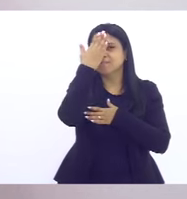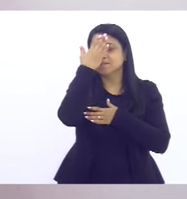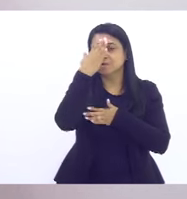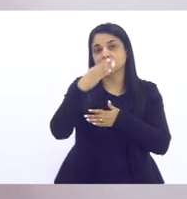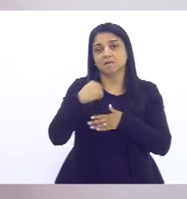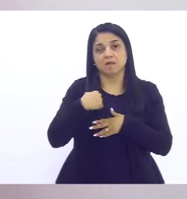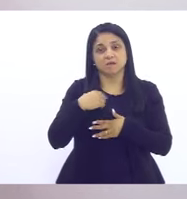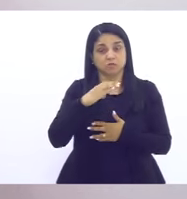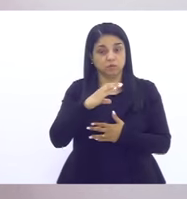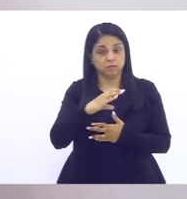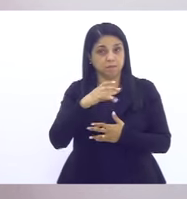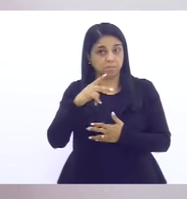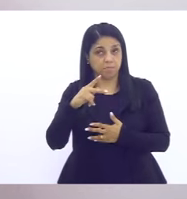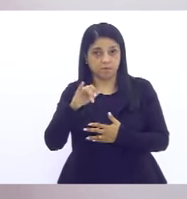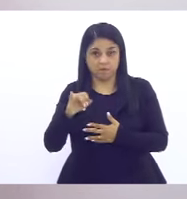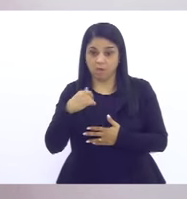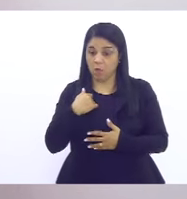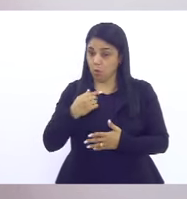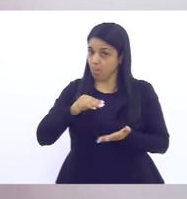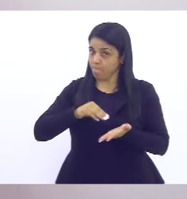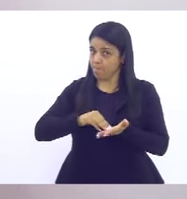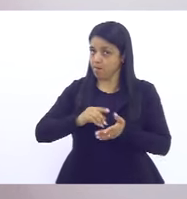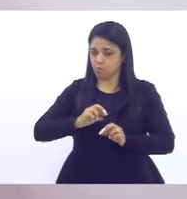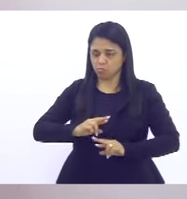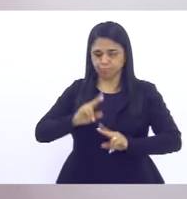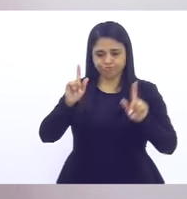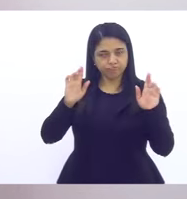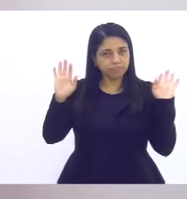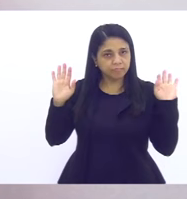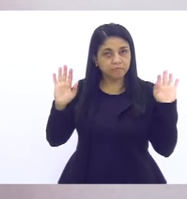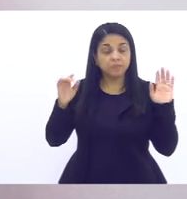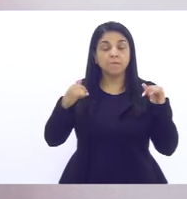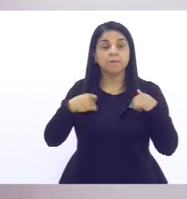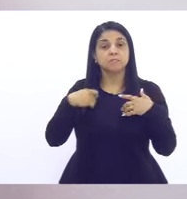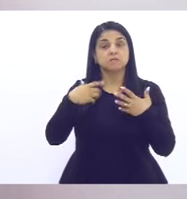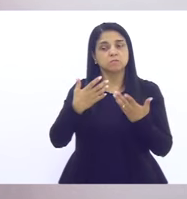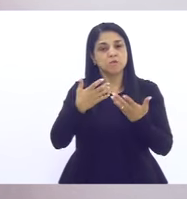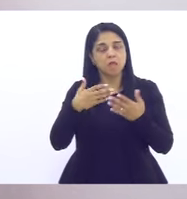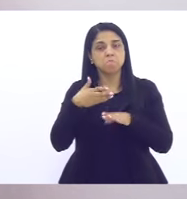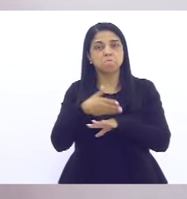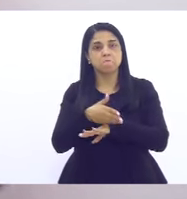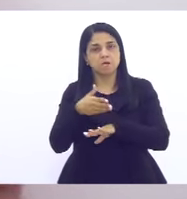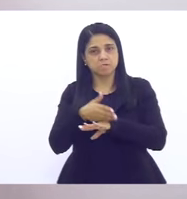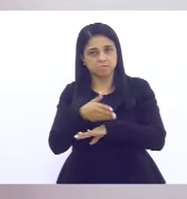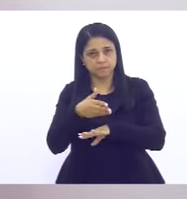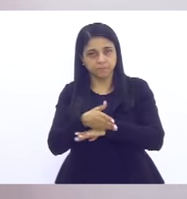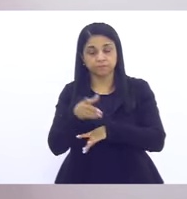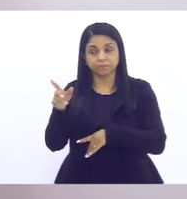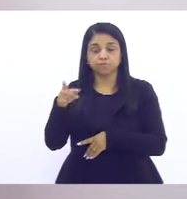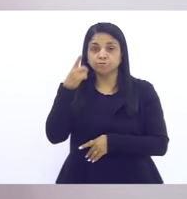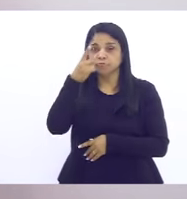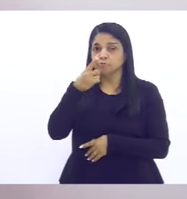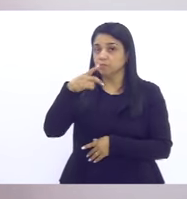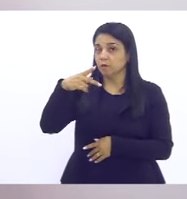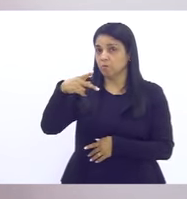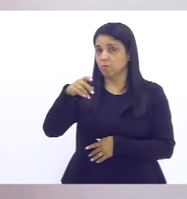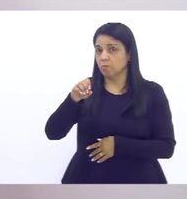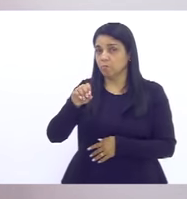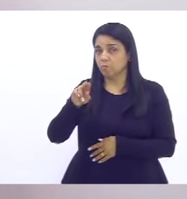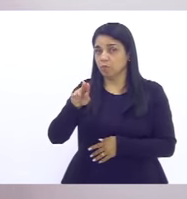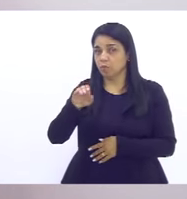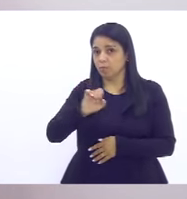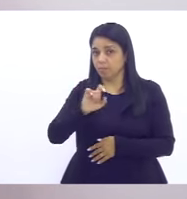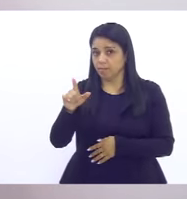CPI, eu não sou membro da CPI, né, mas fiz questão de participar, porque, como disse o deputado Poubel,